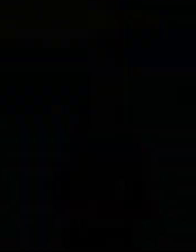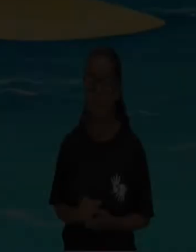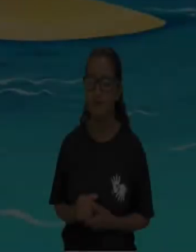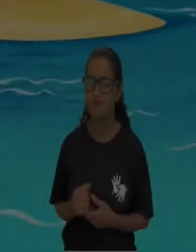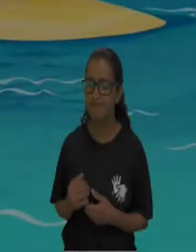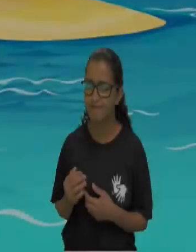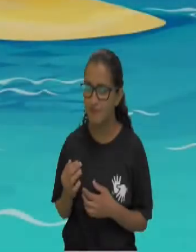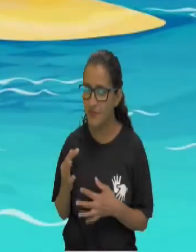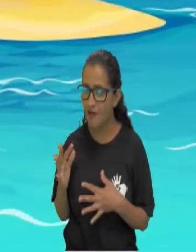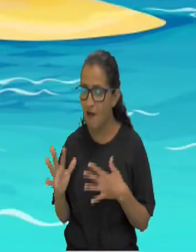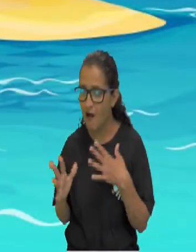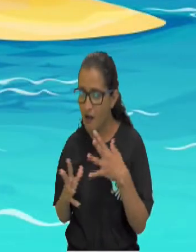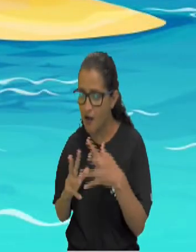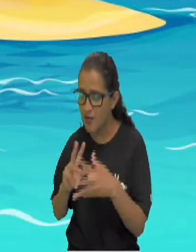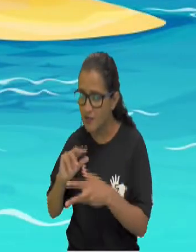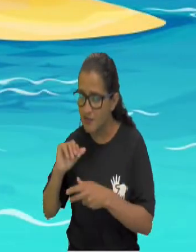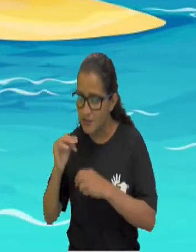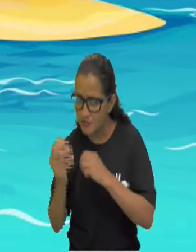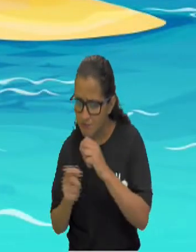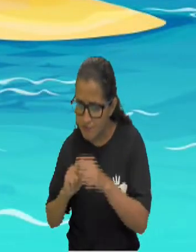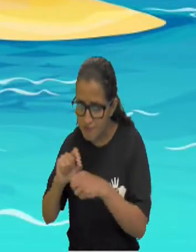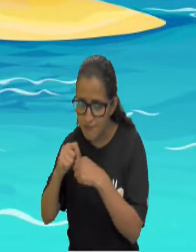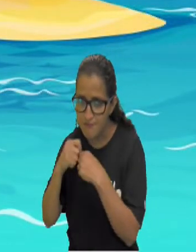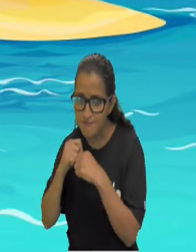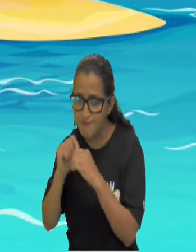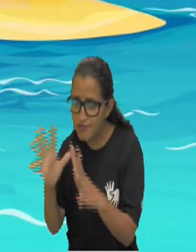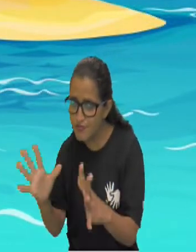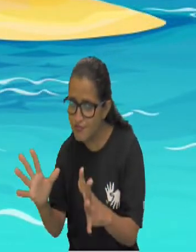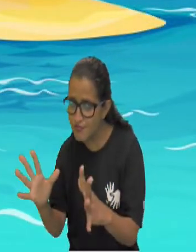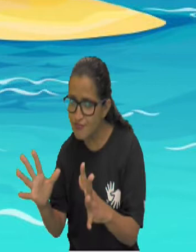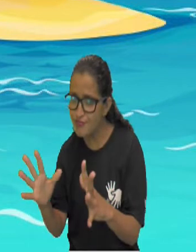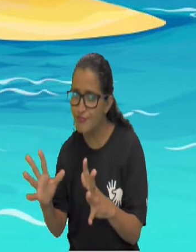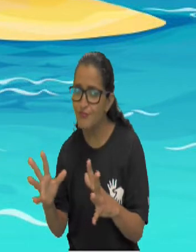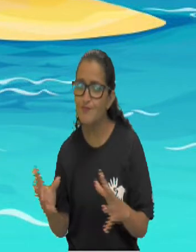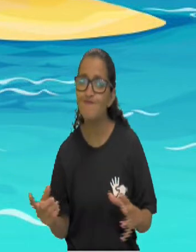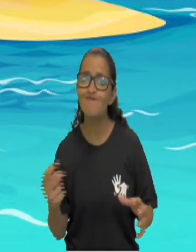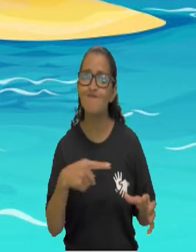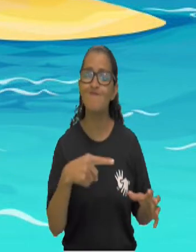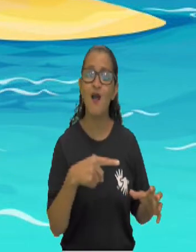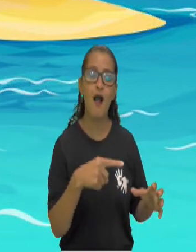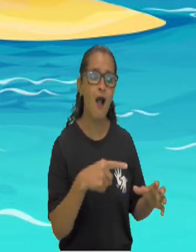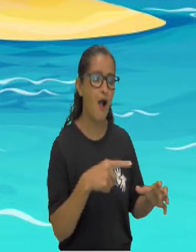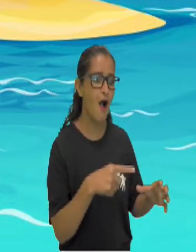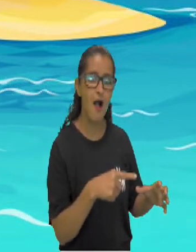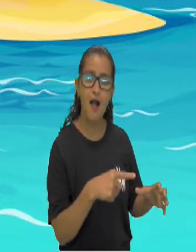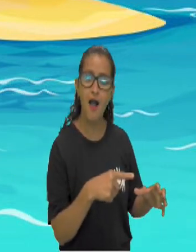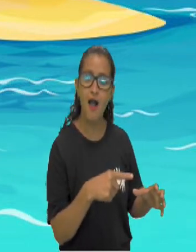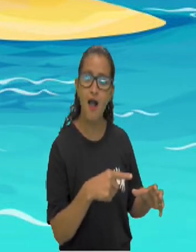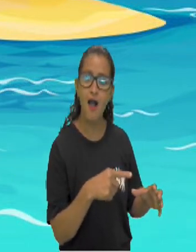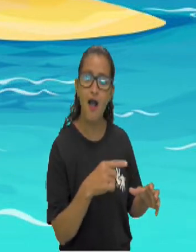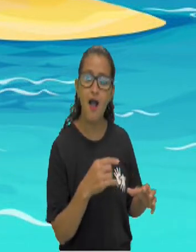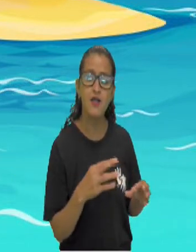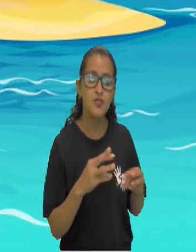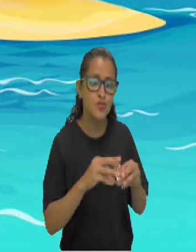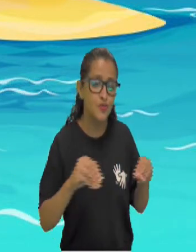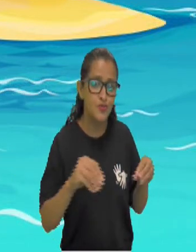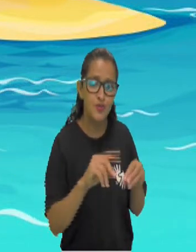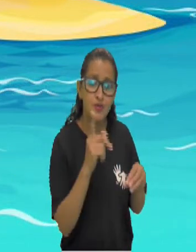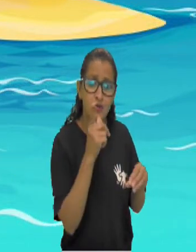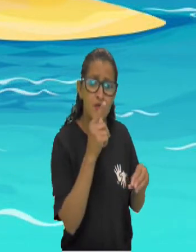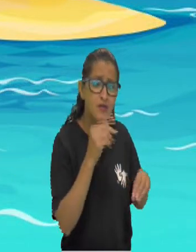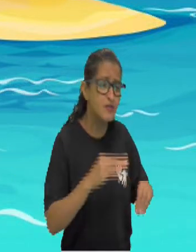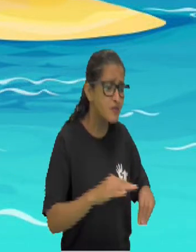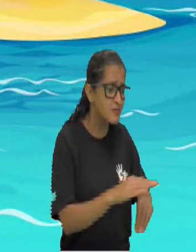Sentimentos. E em um passo de mágicas, eu estou em uma ilha. Só que essa ilha é